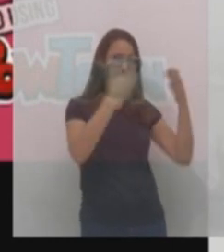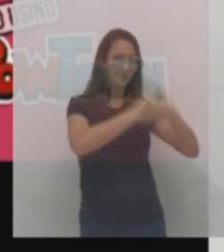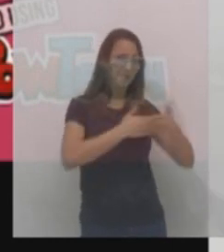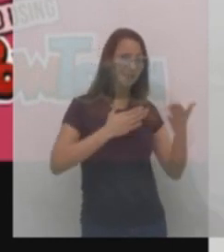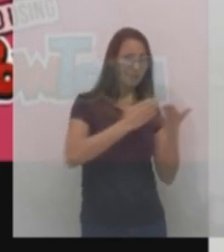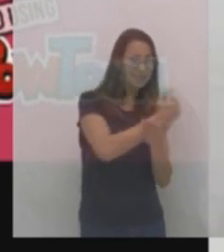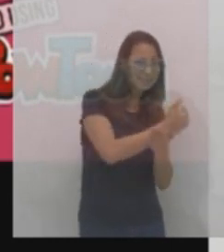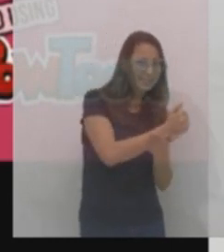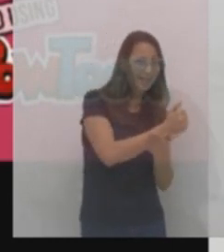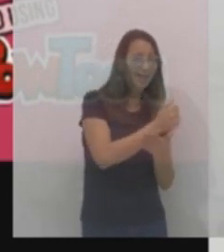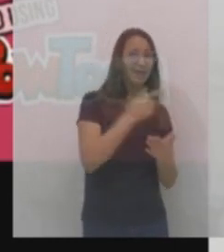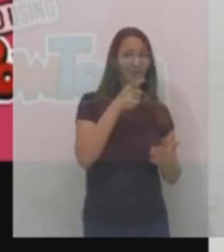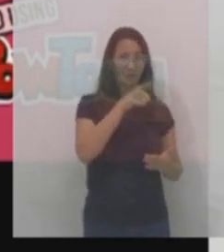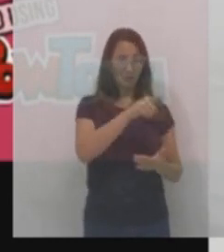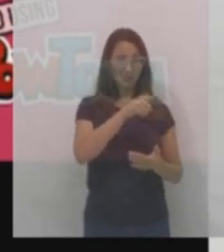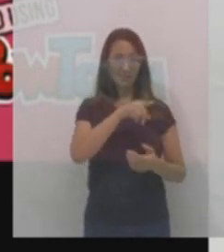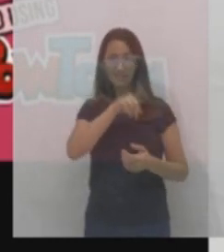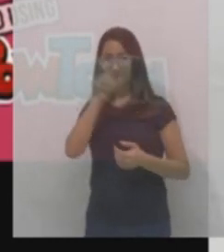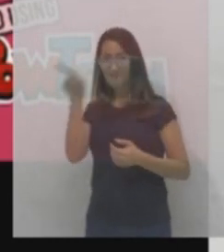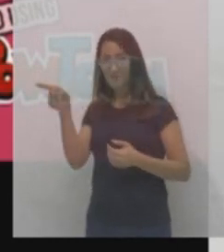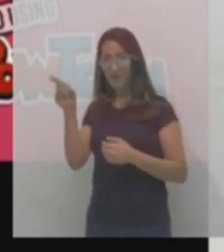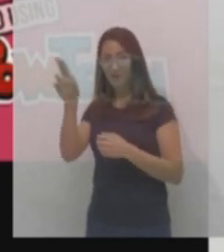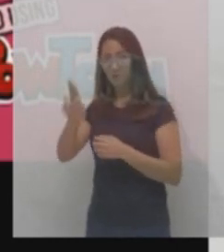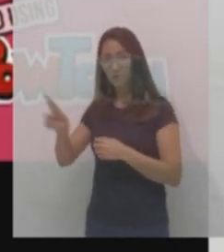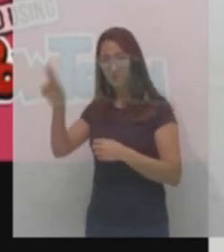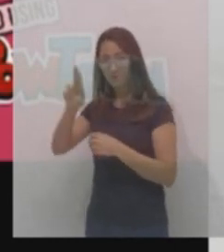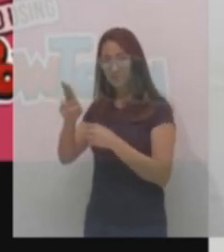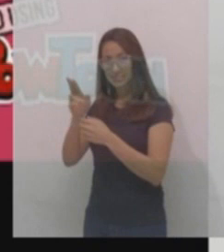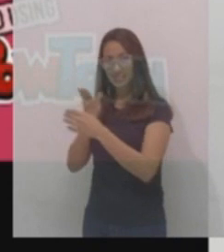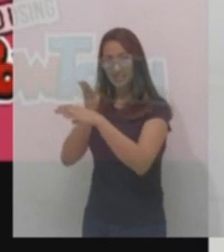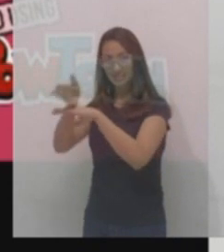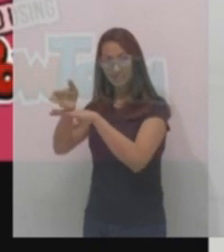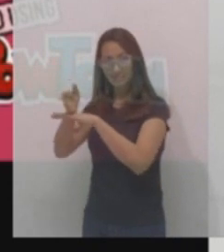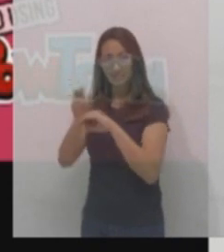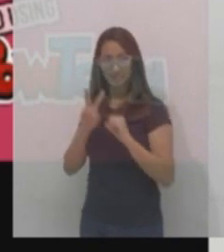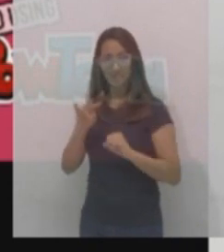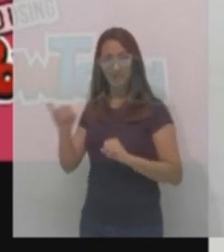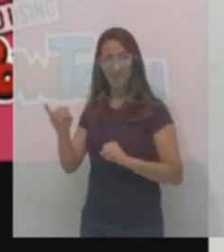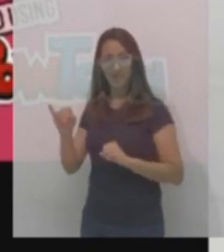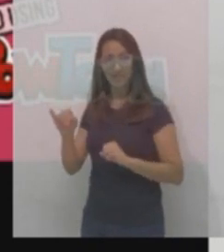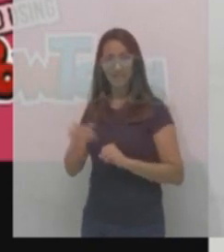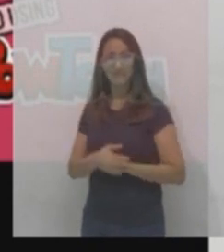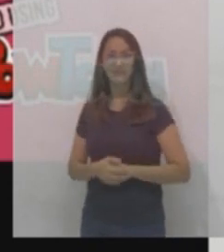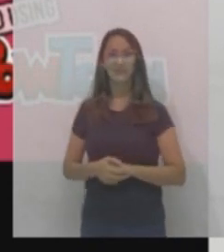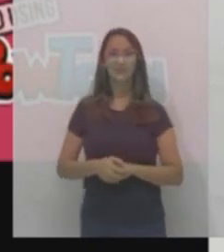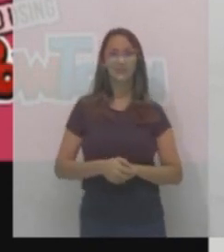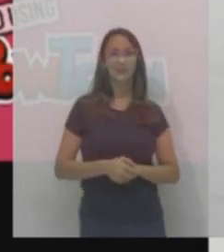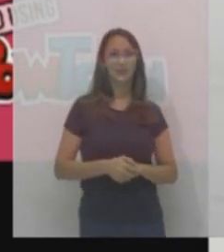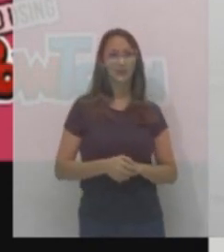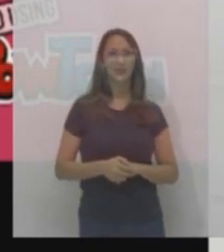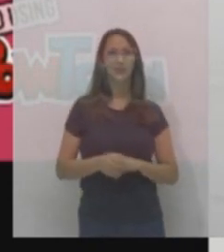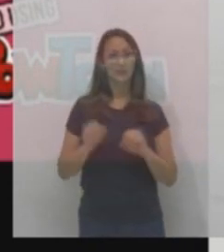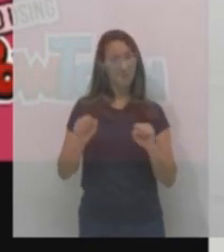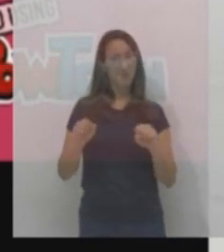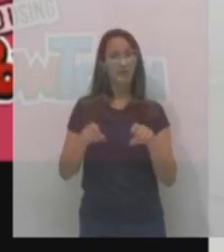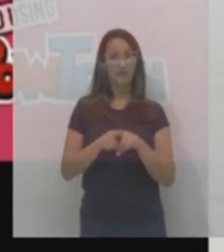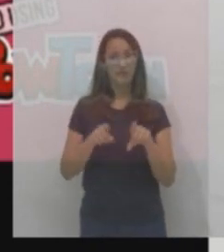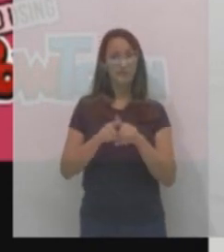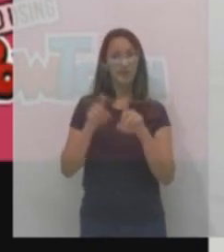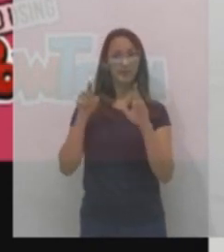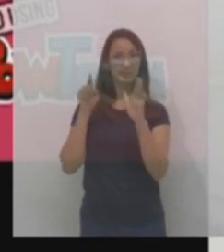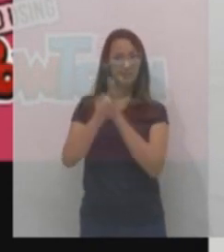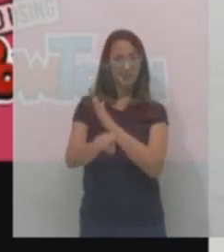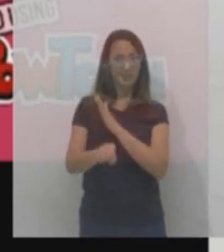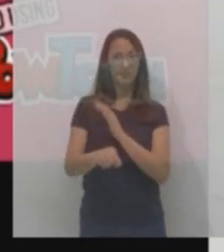estrutura do will. Então, posso construir ele na negativa e usando no início da frase para fazer a forma interrogativa. Essas estruturas do will já